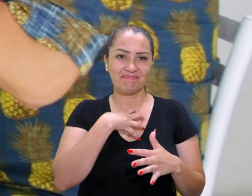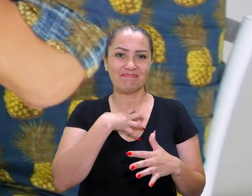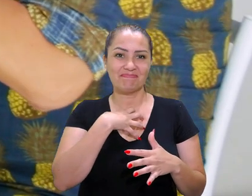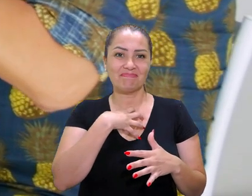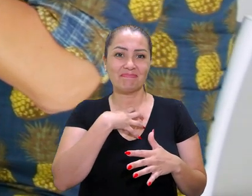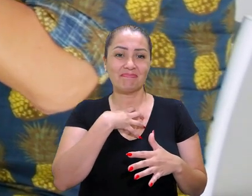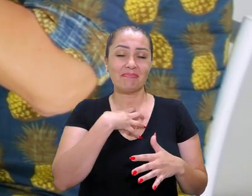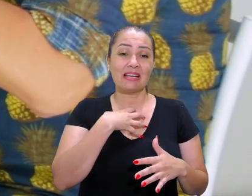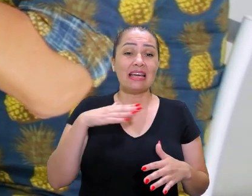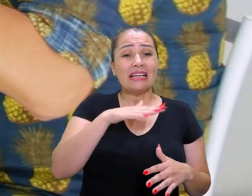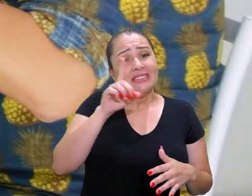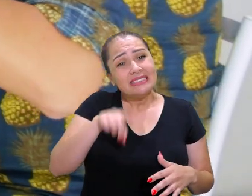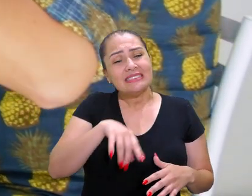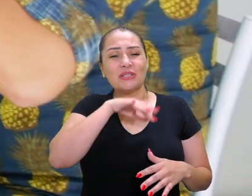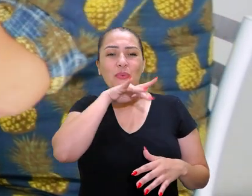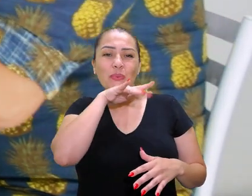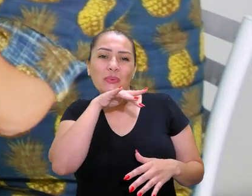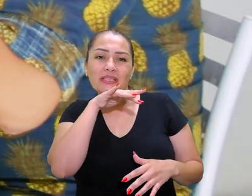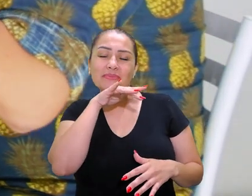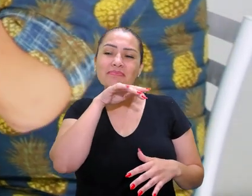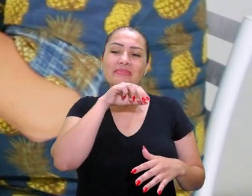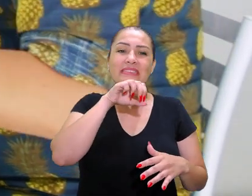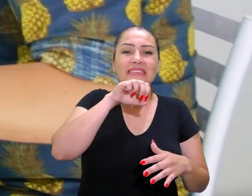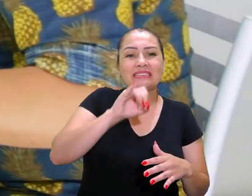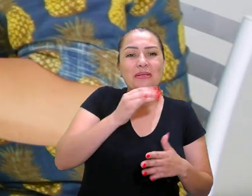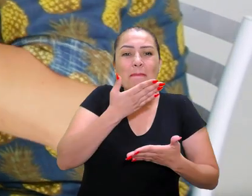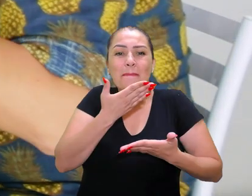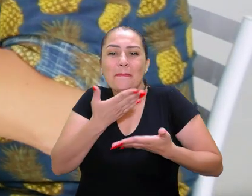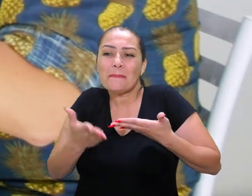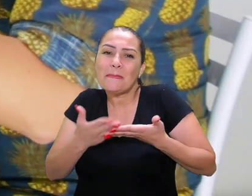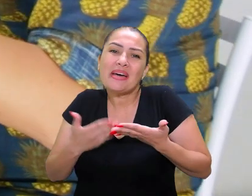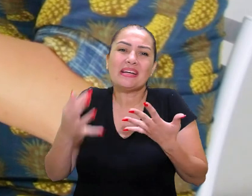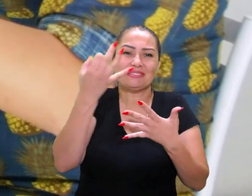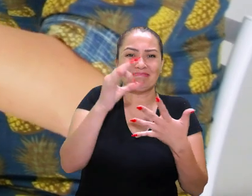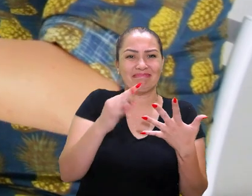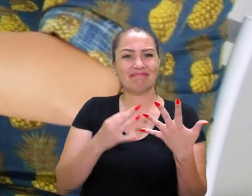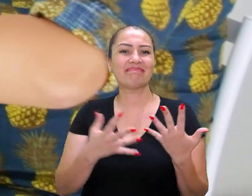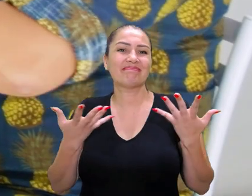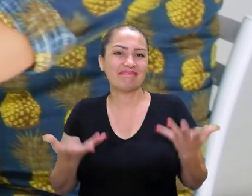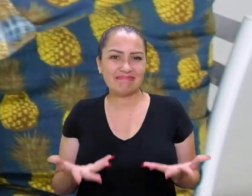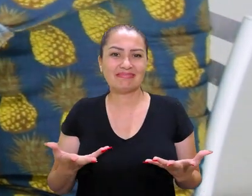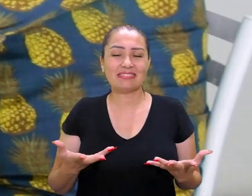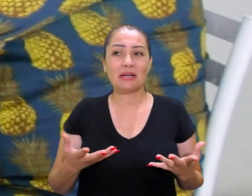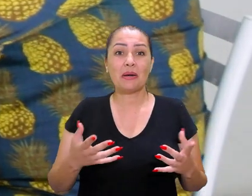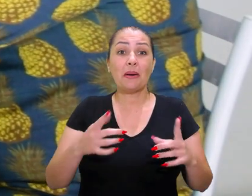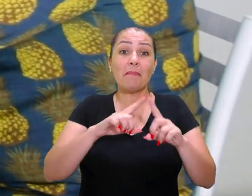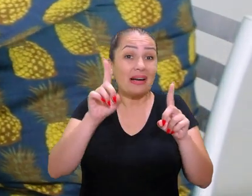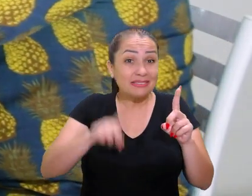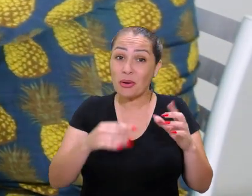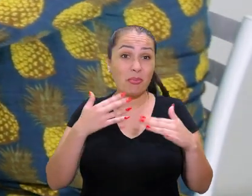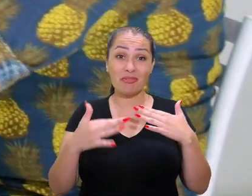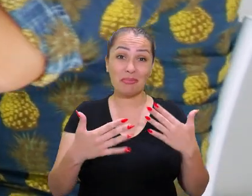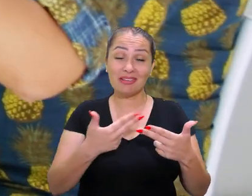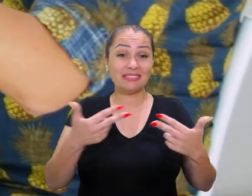É ruim quando as coisas se descaracterizam ou se desconfiguram? Não, isso é o movimento das